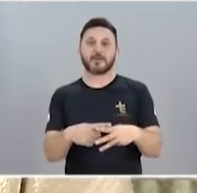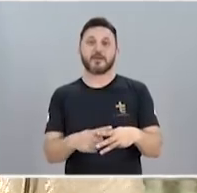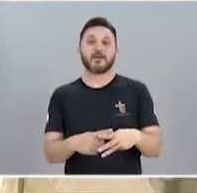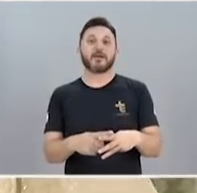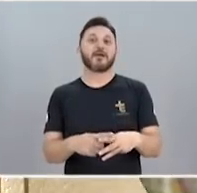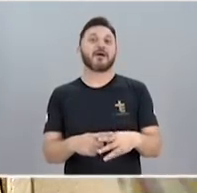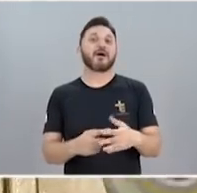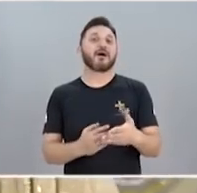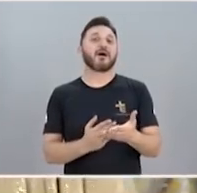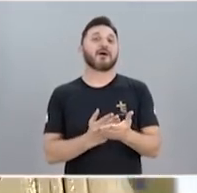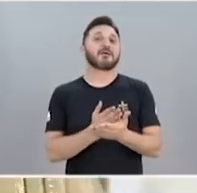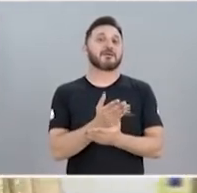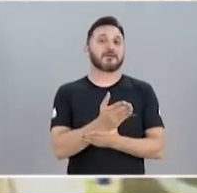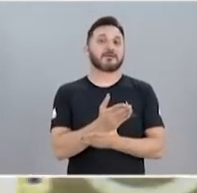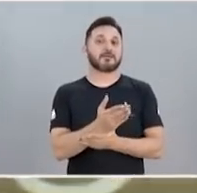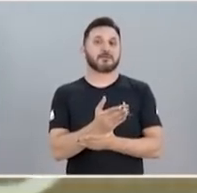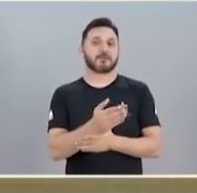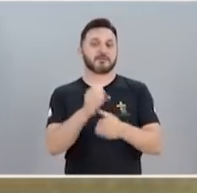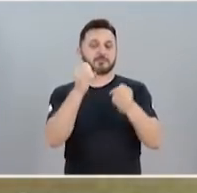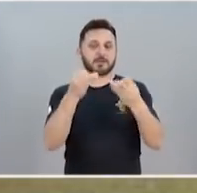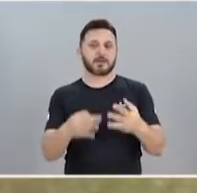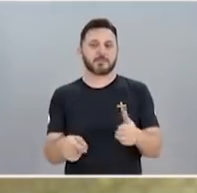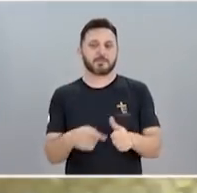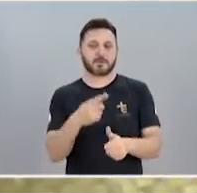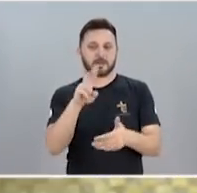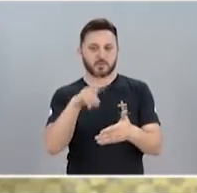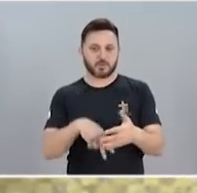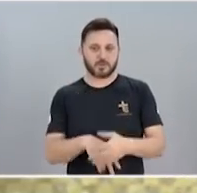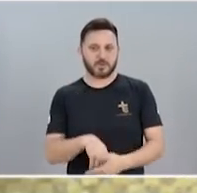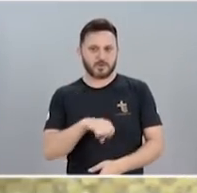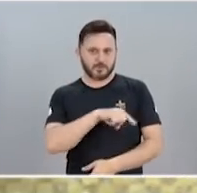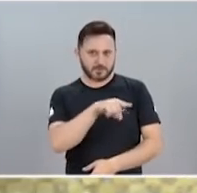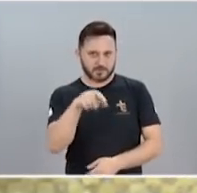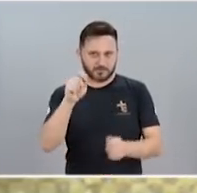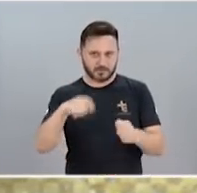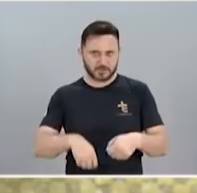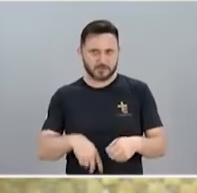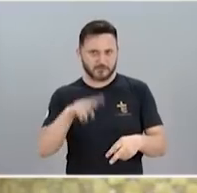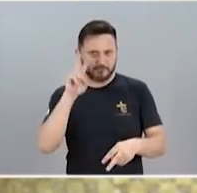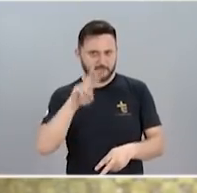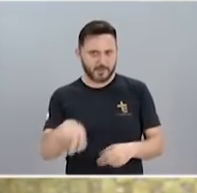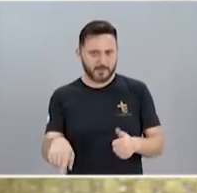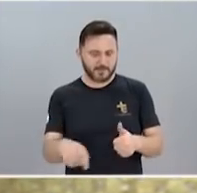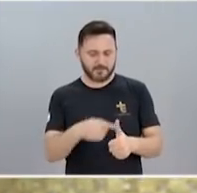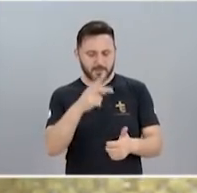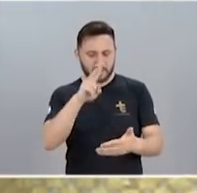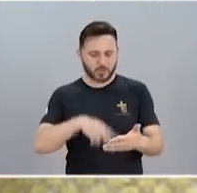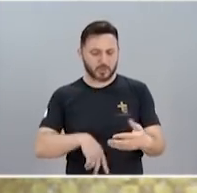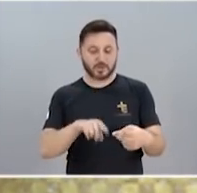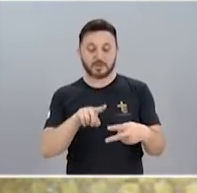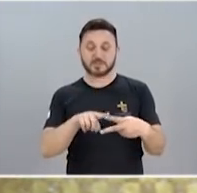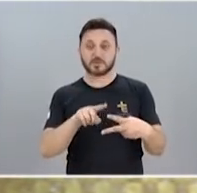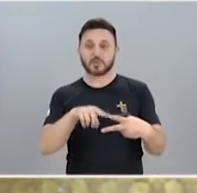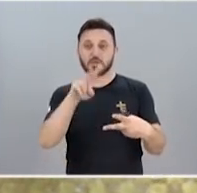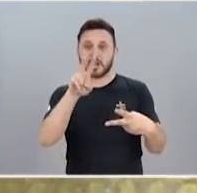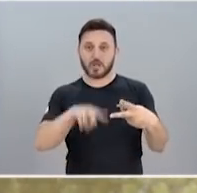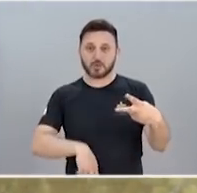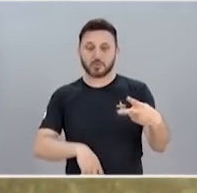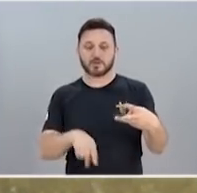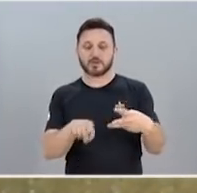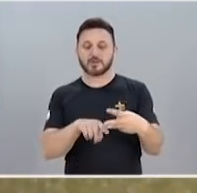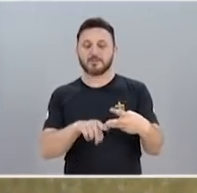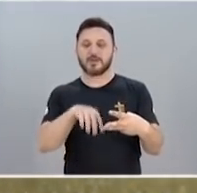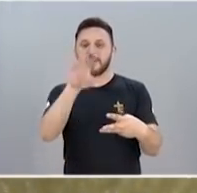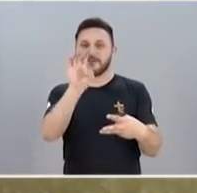leitura. Você poderia escutar a primeira leitura, a segunda leitura, o Evangelho, e não se dá